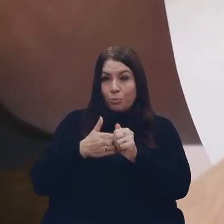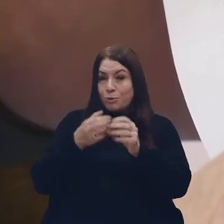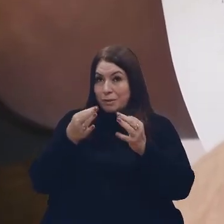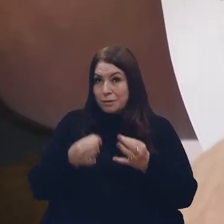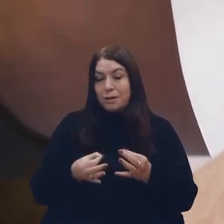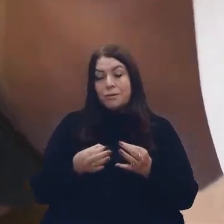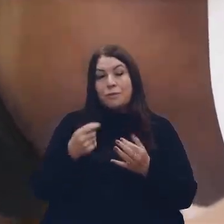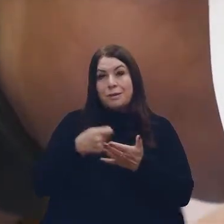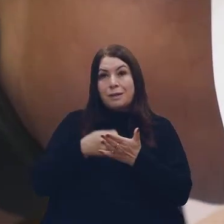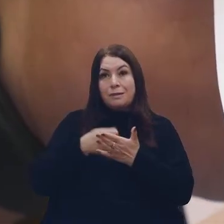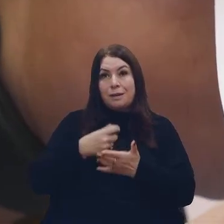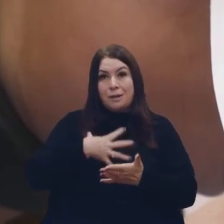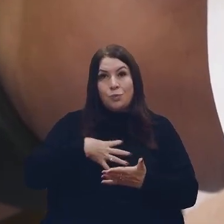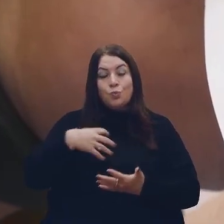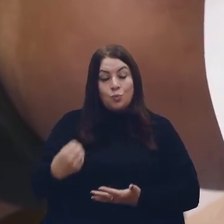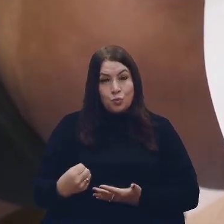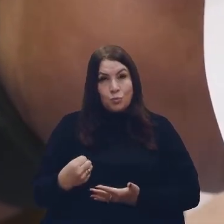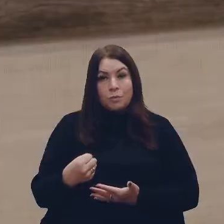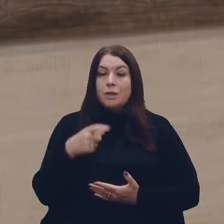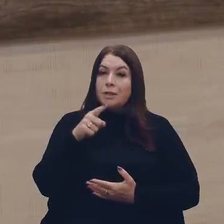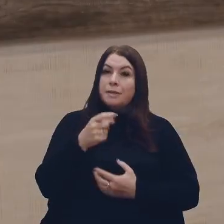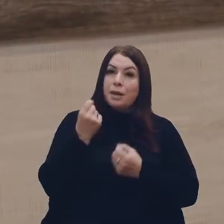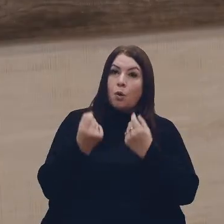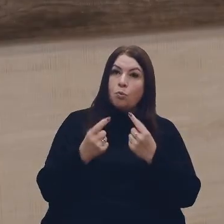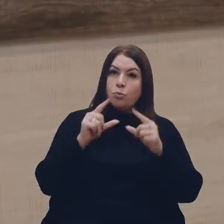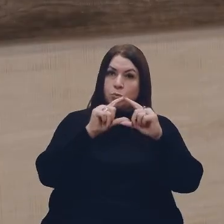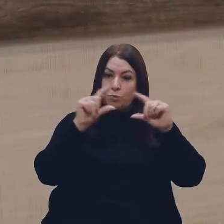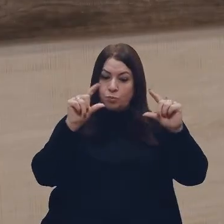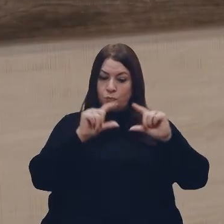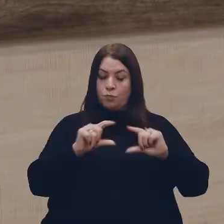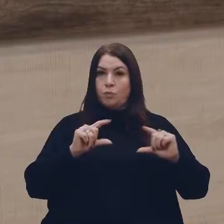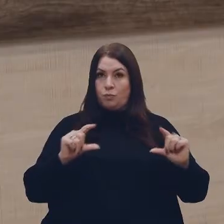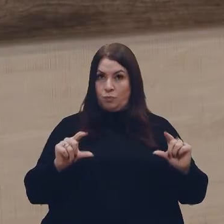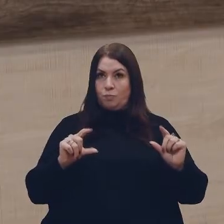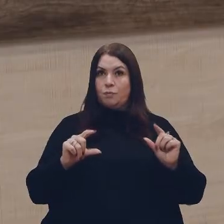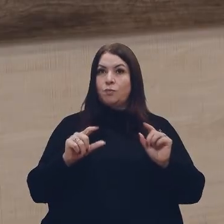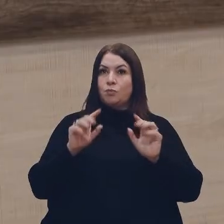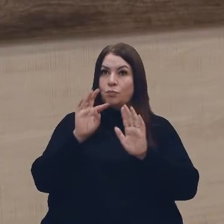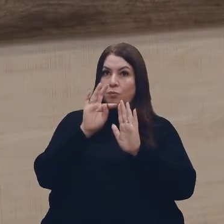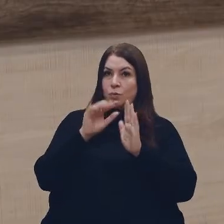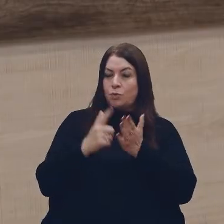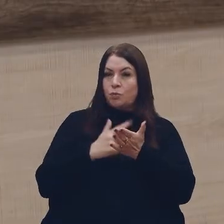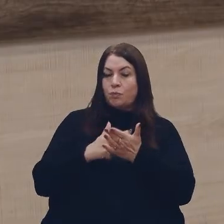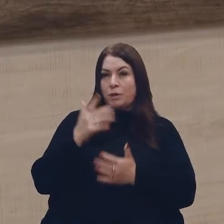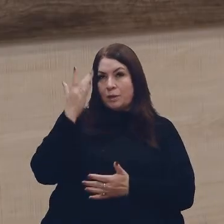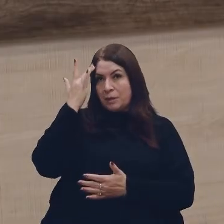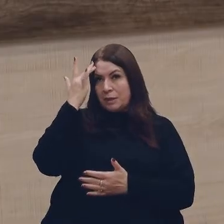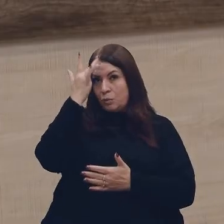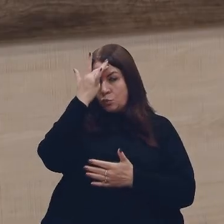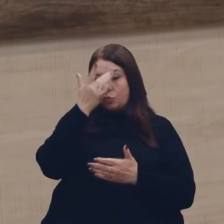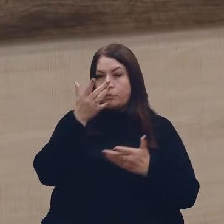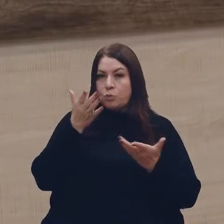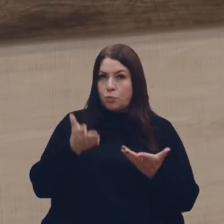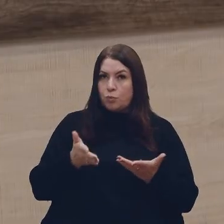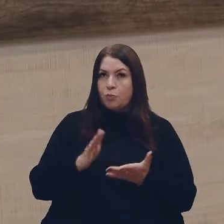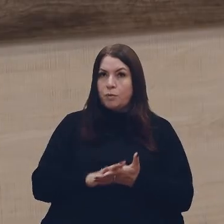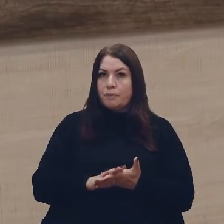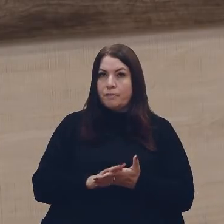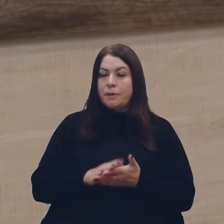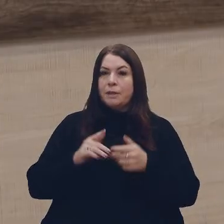correto, tentei o suicídio. Esses são alguns dos trechos de saúde mental hoje